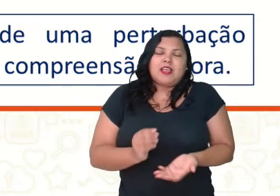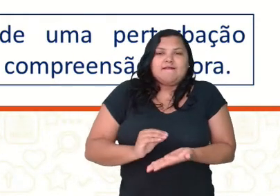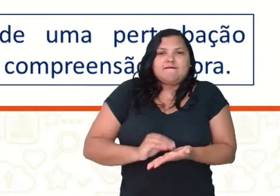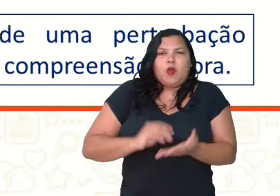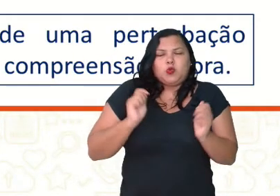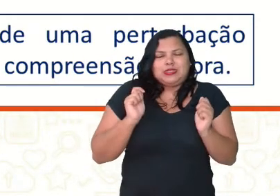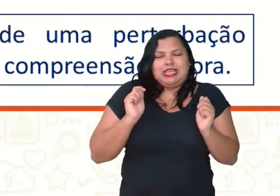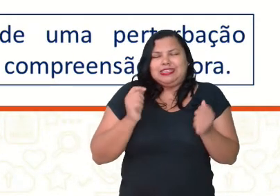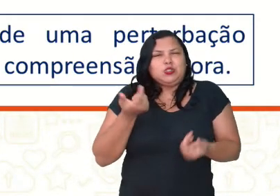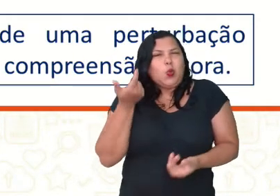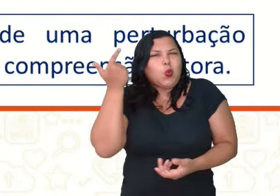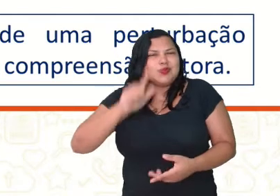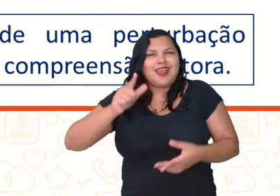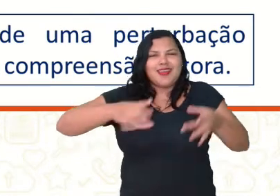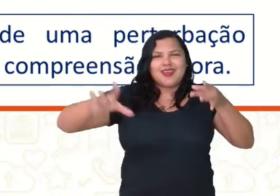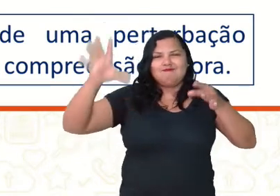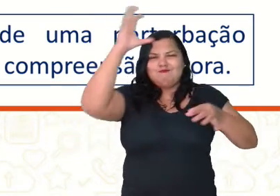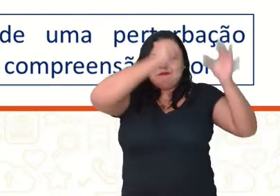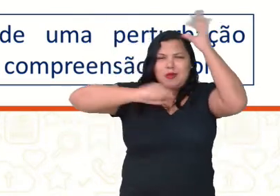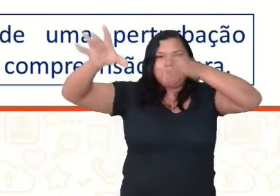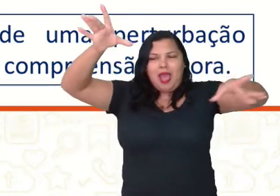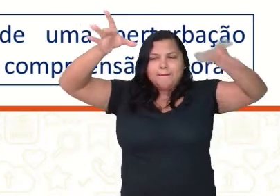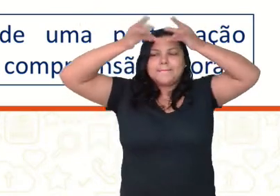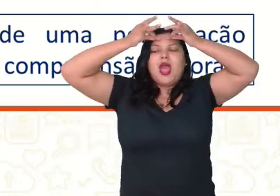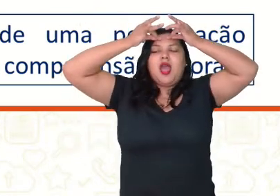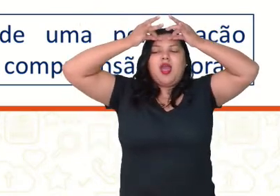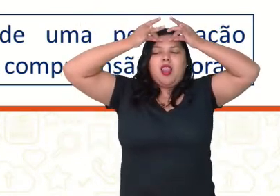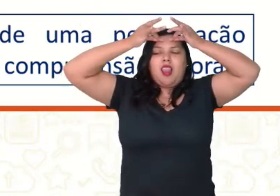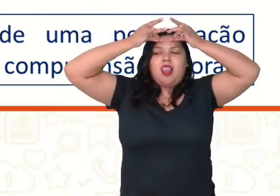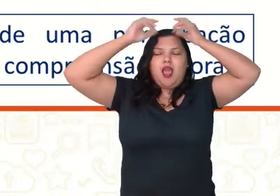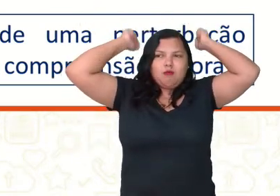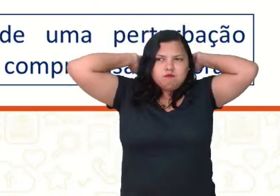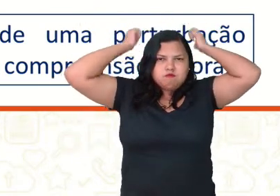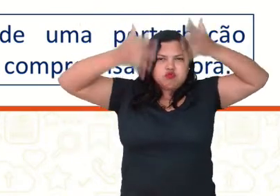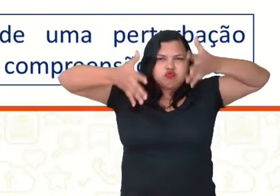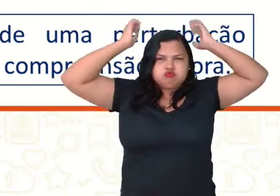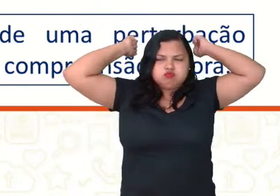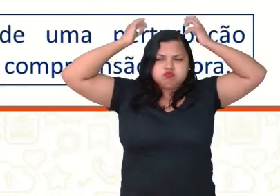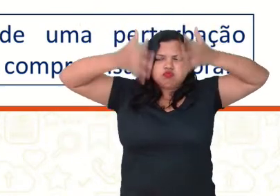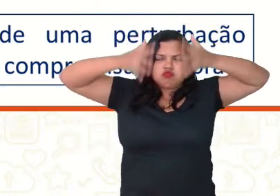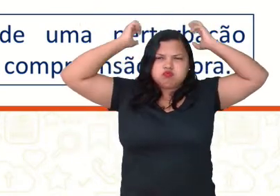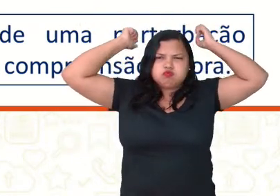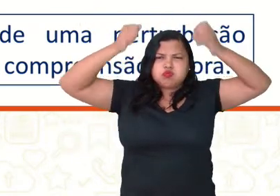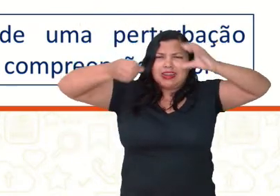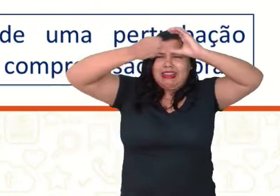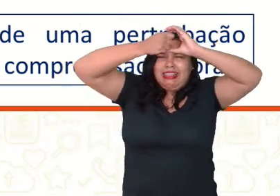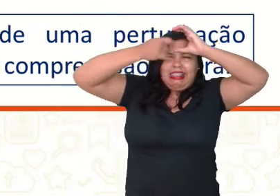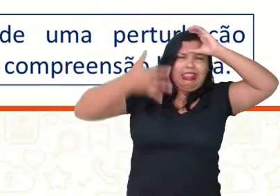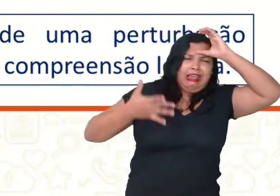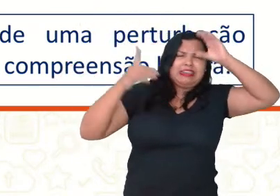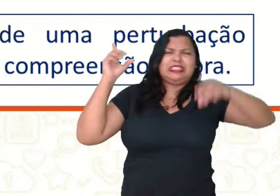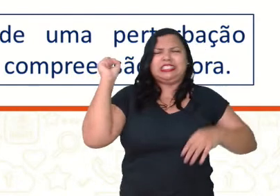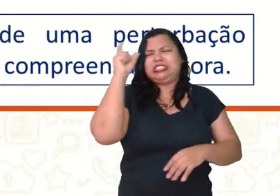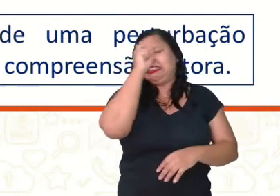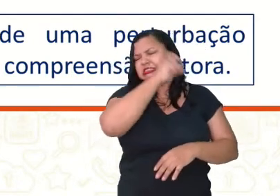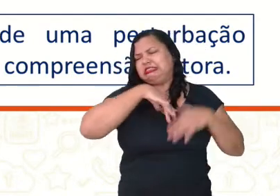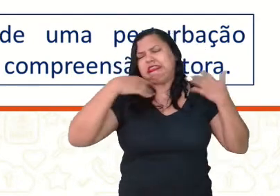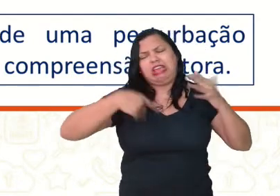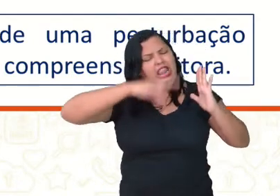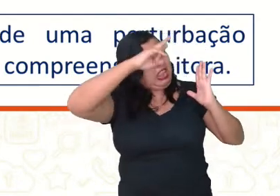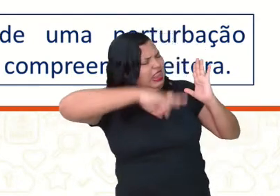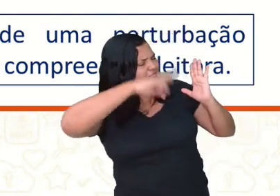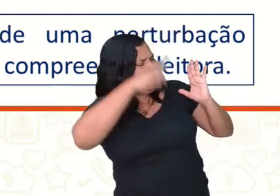de aprendizagem, de ordem neurobiológica, caracterizada pela dificuldade na fluência da leitura, das